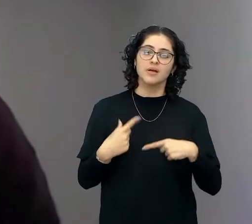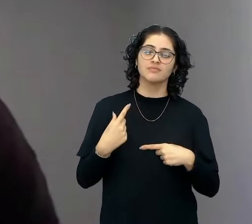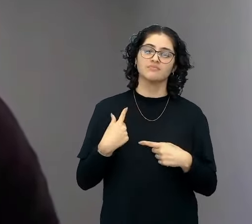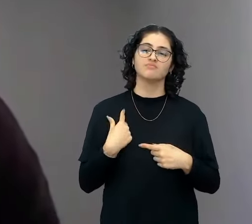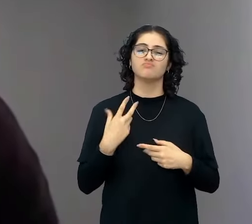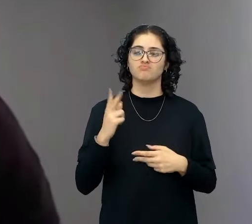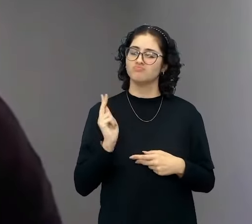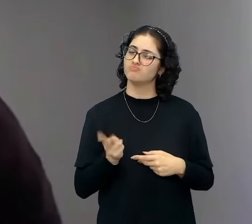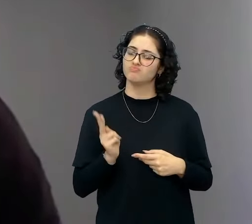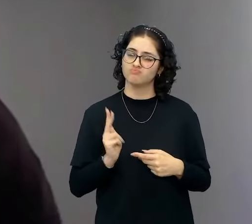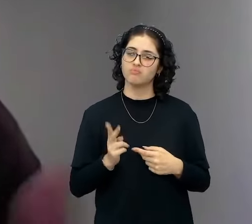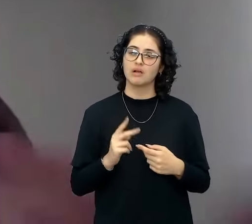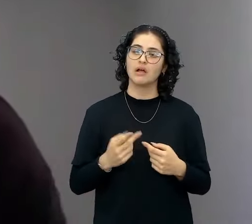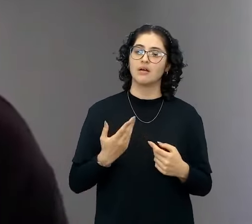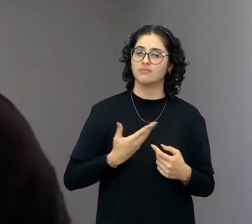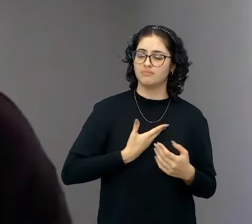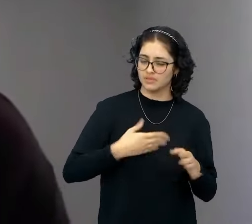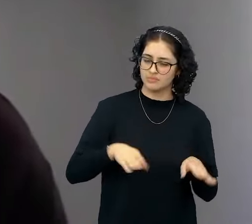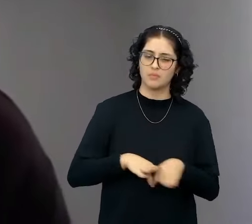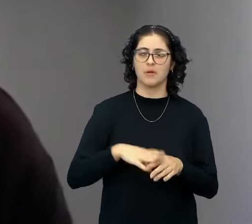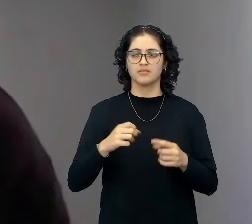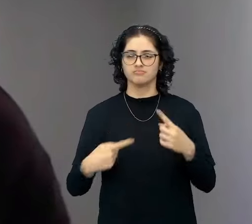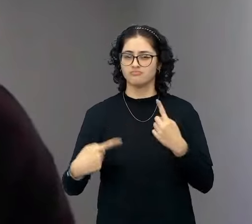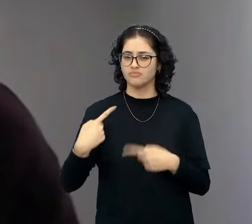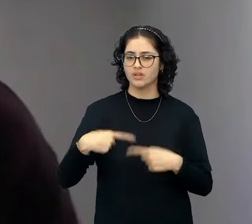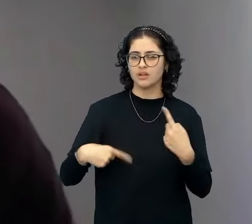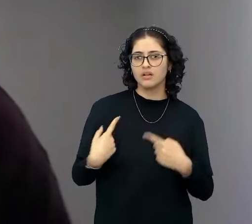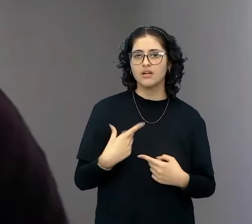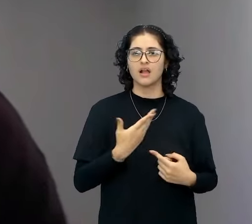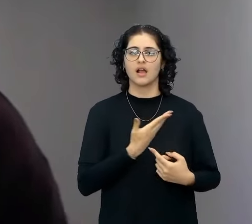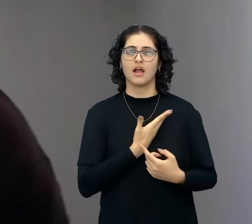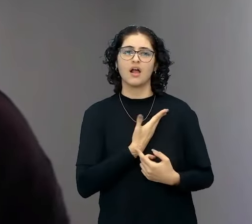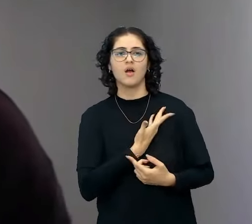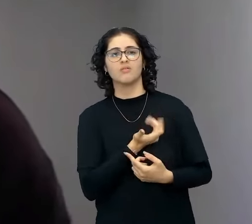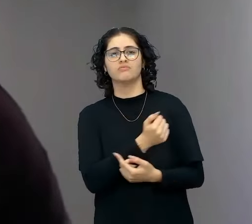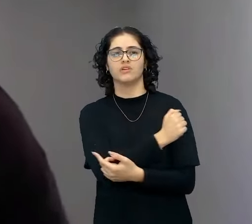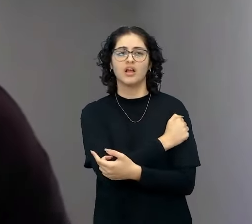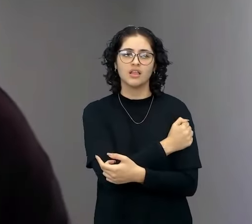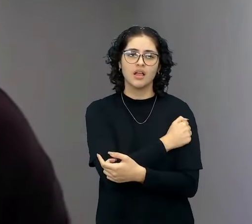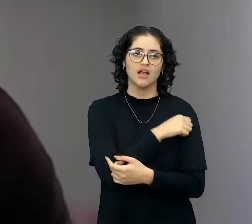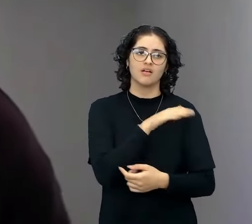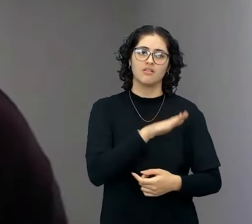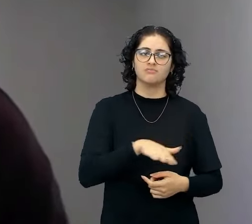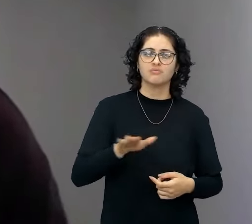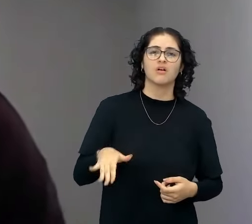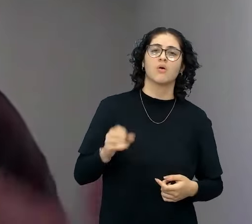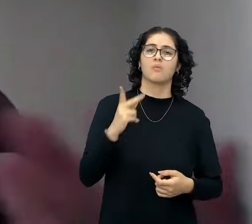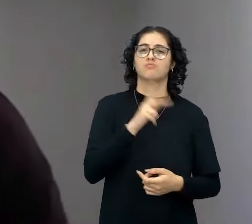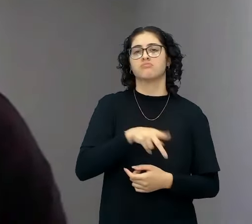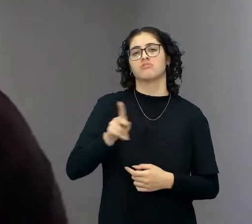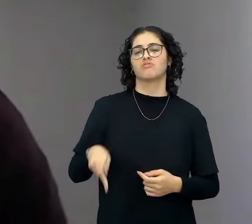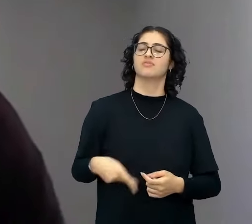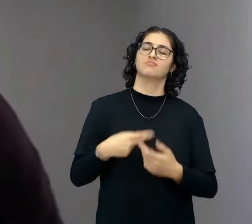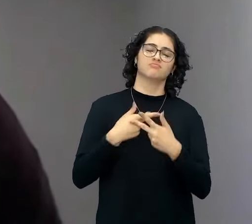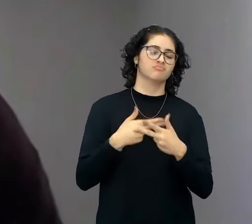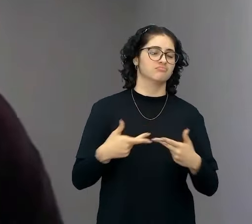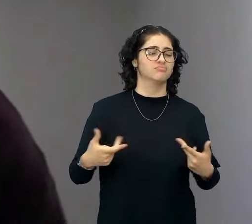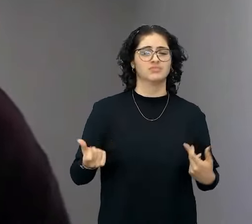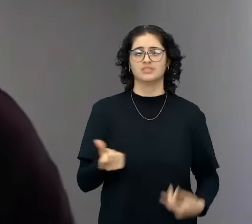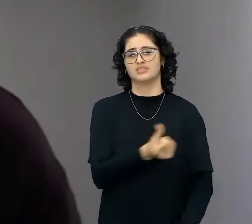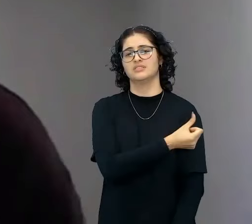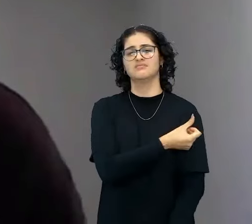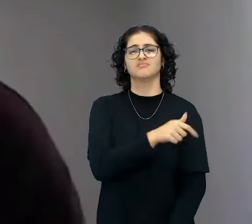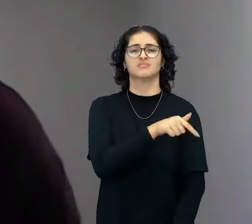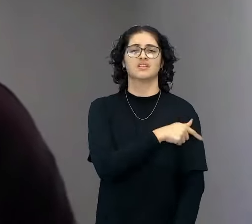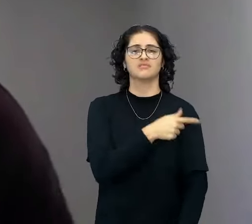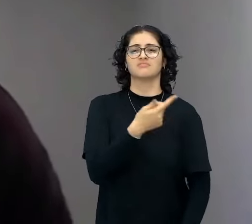todos aqui, né, podem discutir tanto com os vossos colegas do 8º ano, professores, amigos do 6º, do